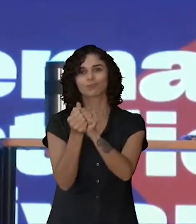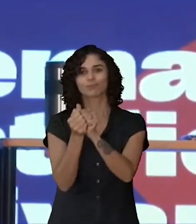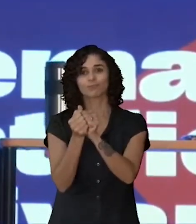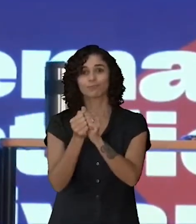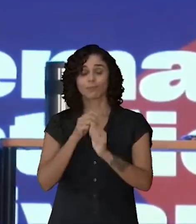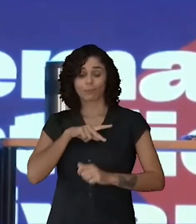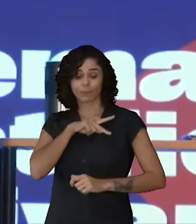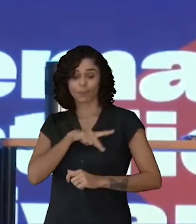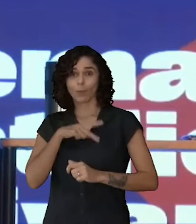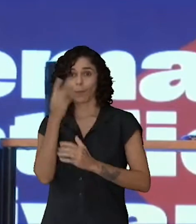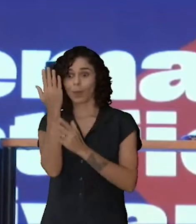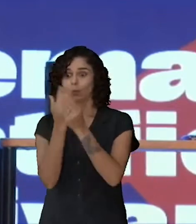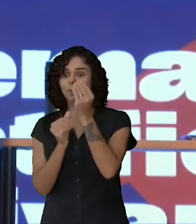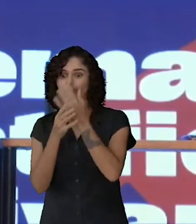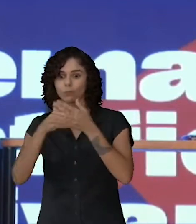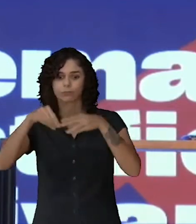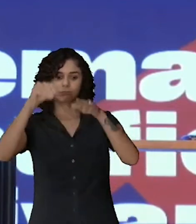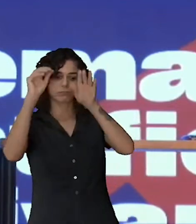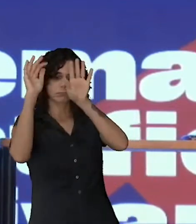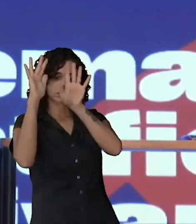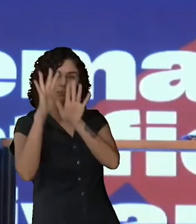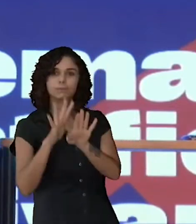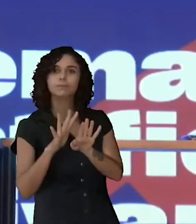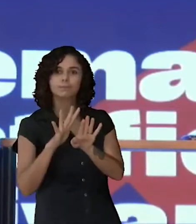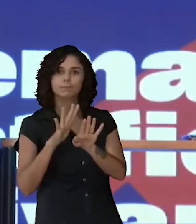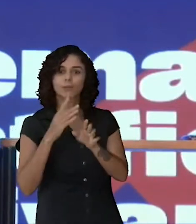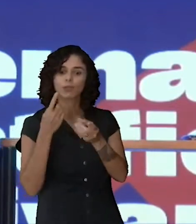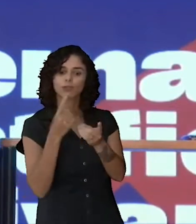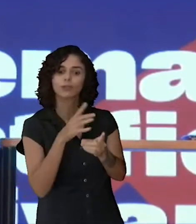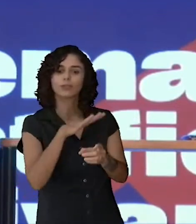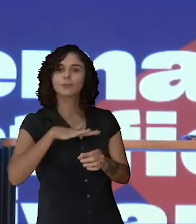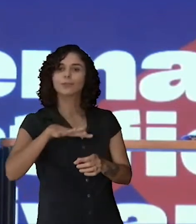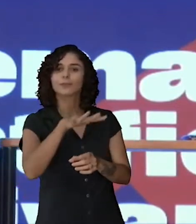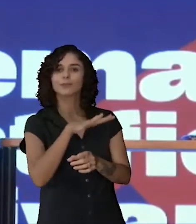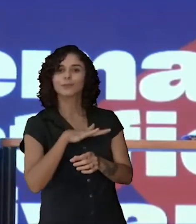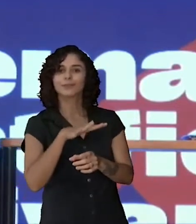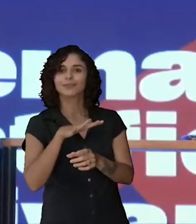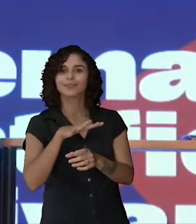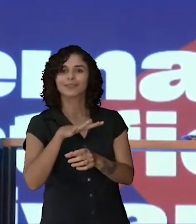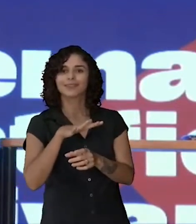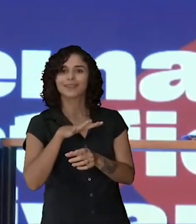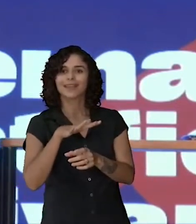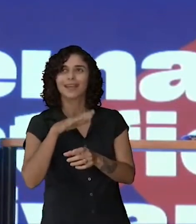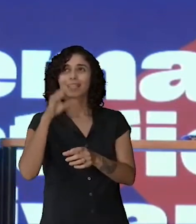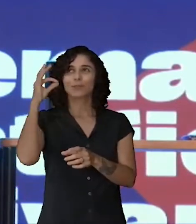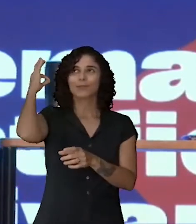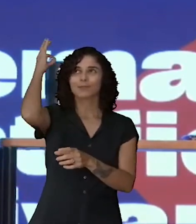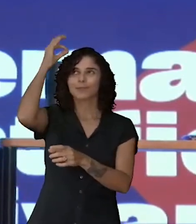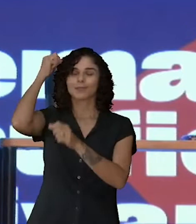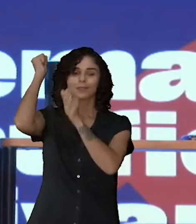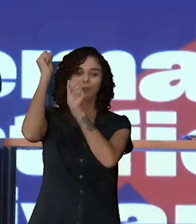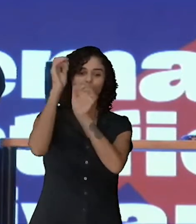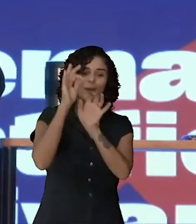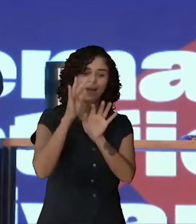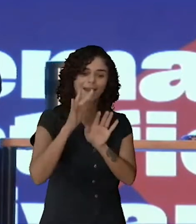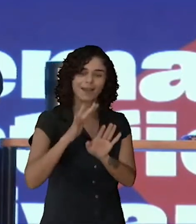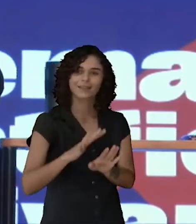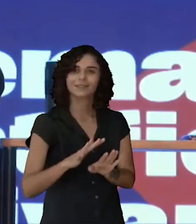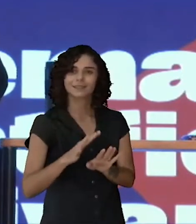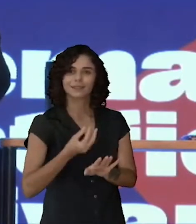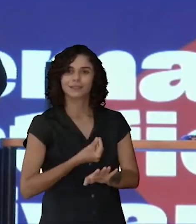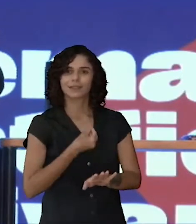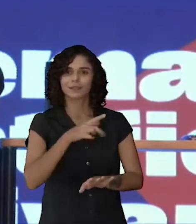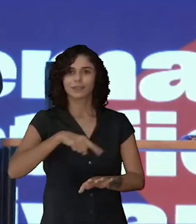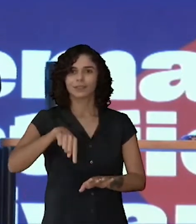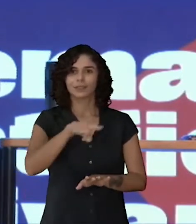eles, depois deles serem batizados, e o Espírito Santo veio sobre eles. Talvez a gente